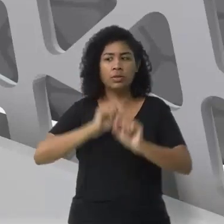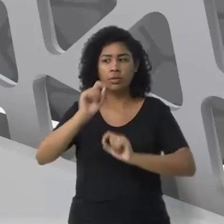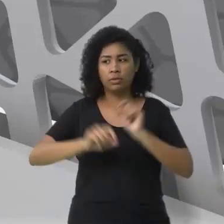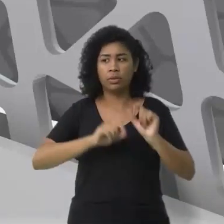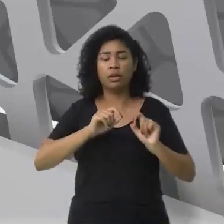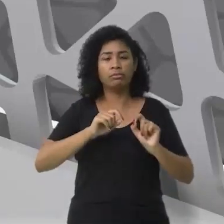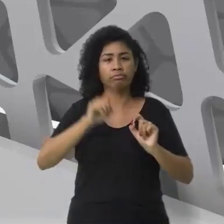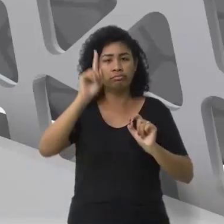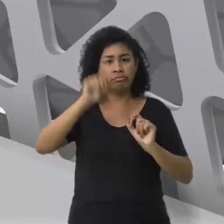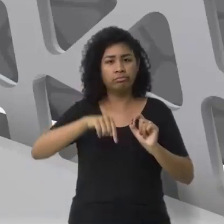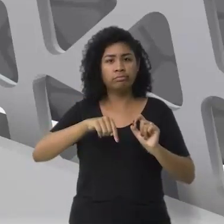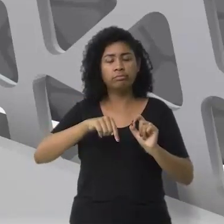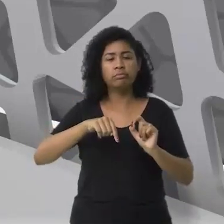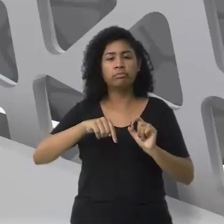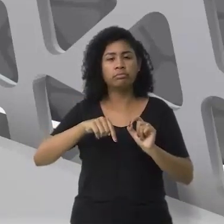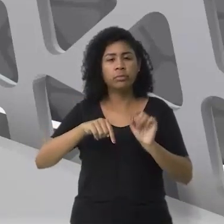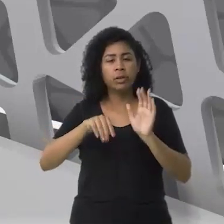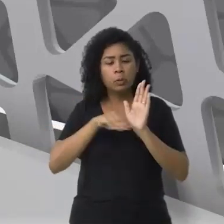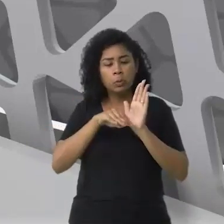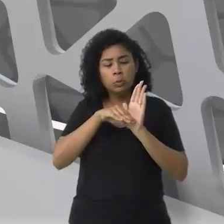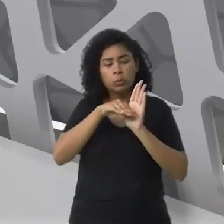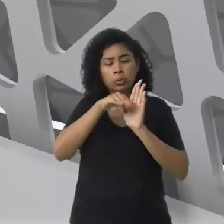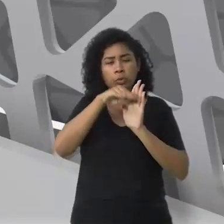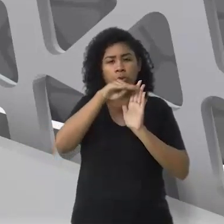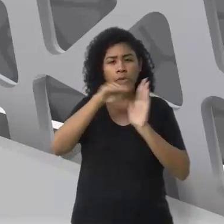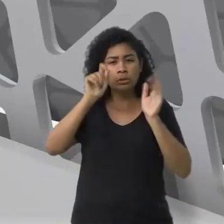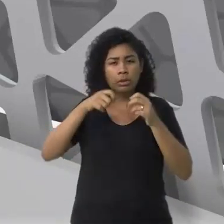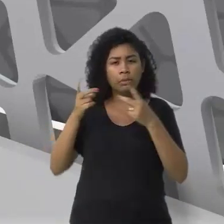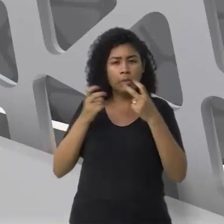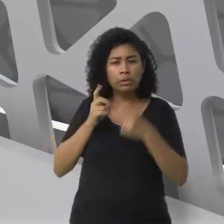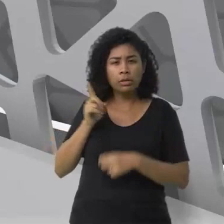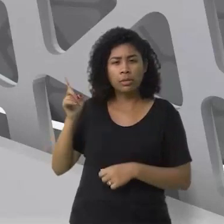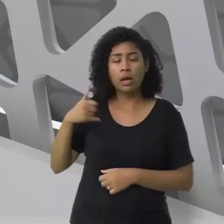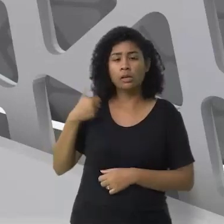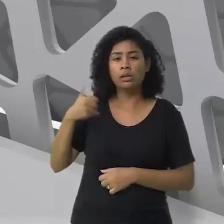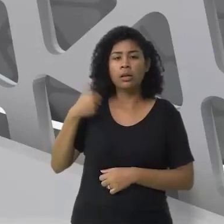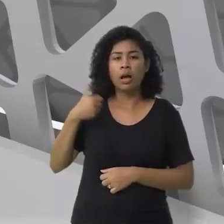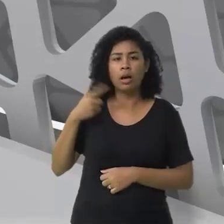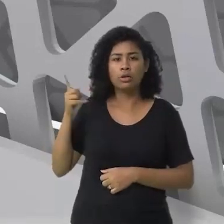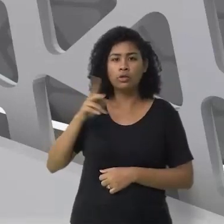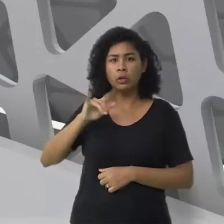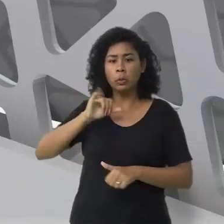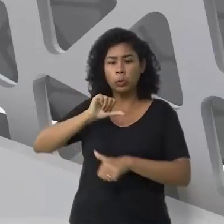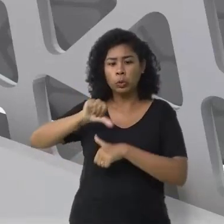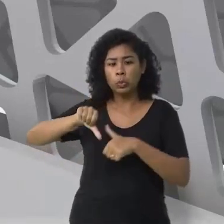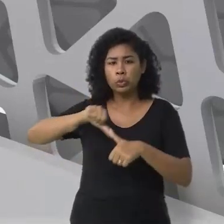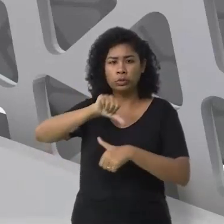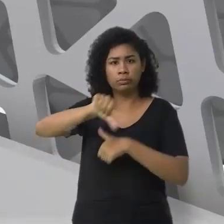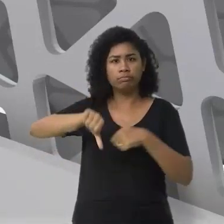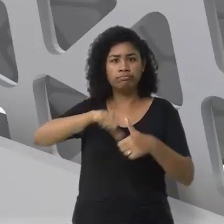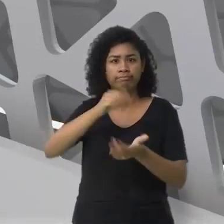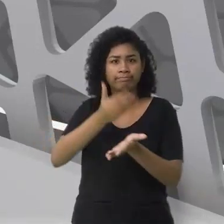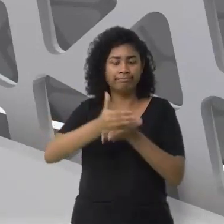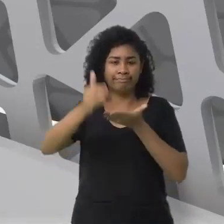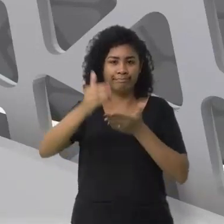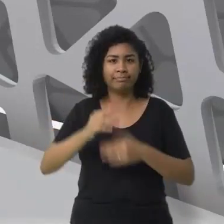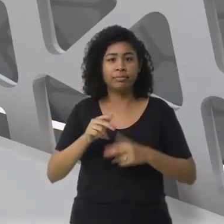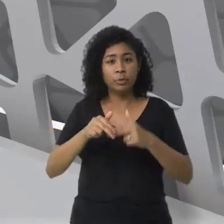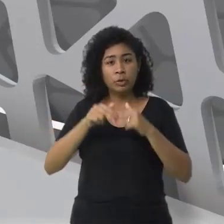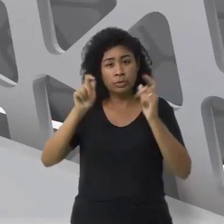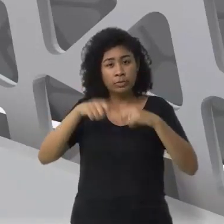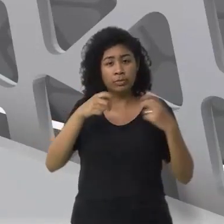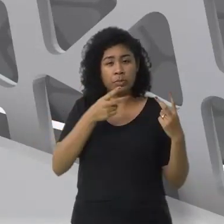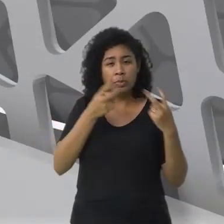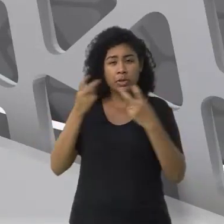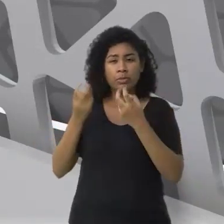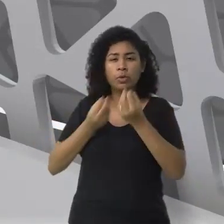etária. Essa pirâmide etária brasileira que está mudando, tá certo? Então, a gente também vai verificar essa